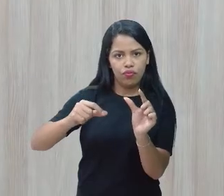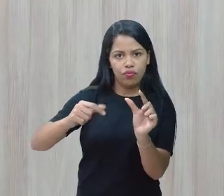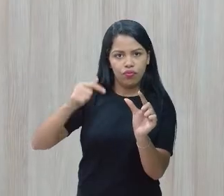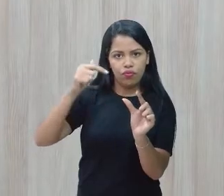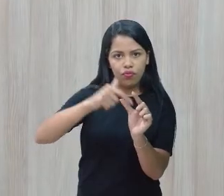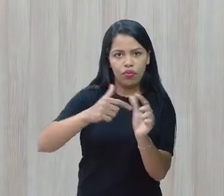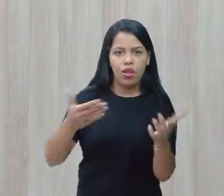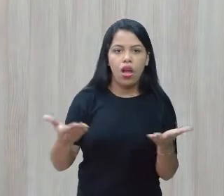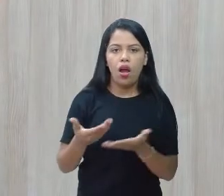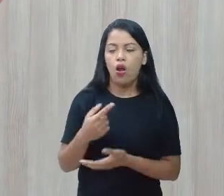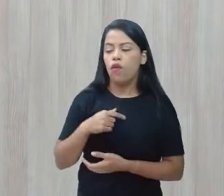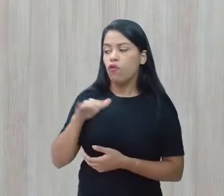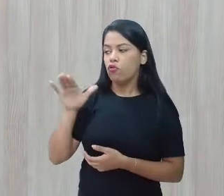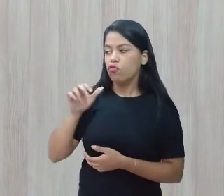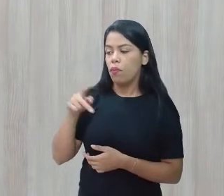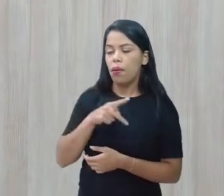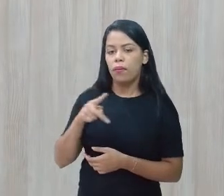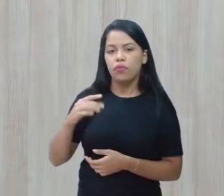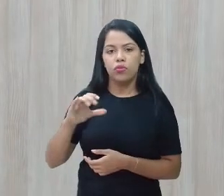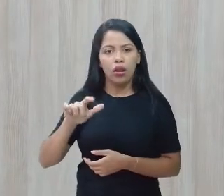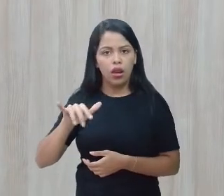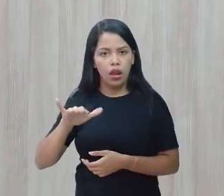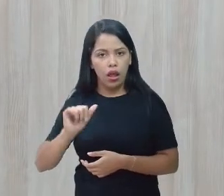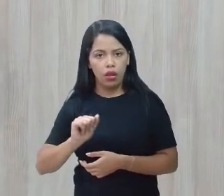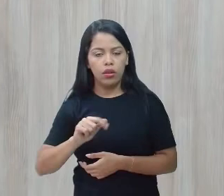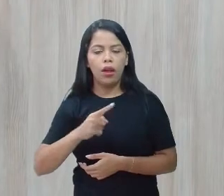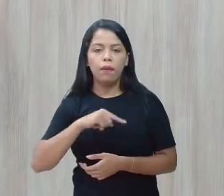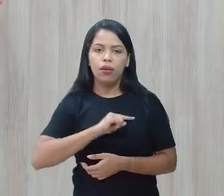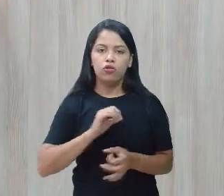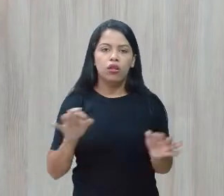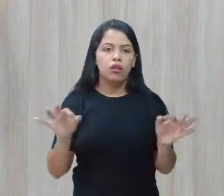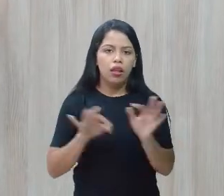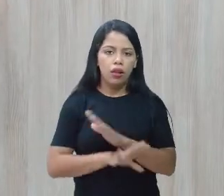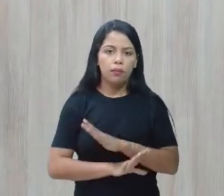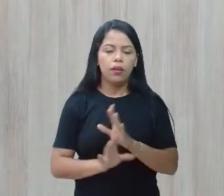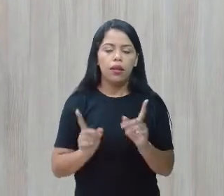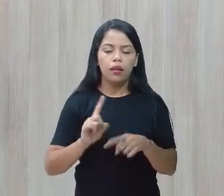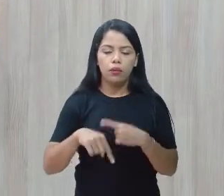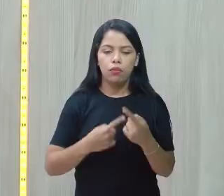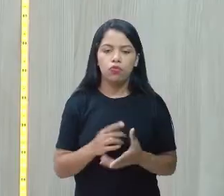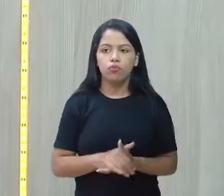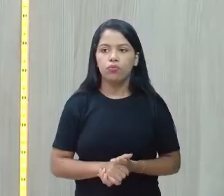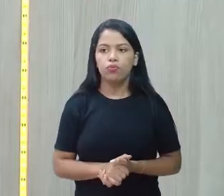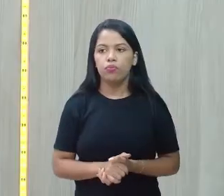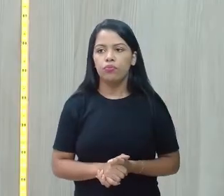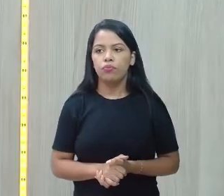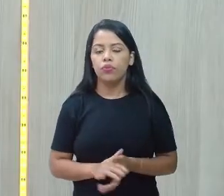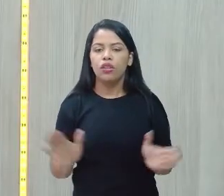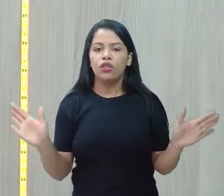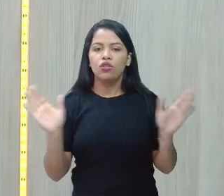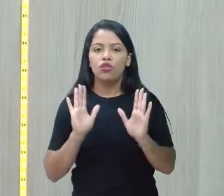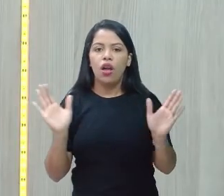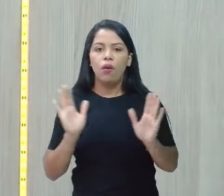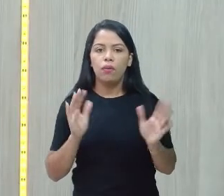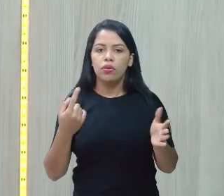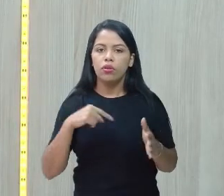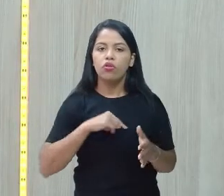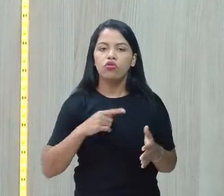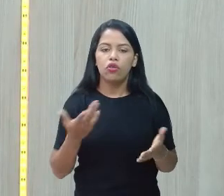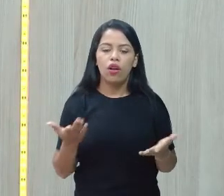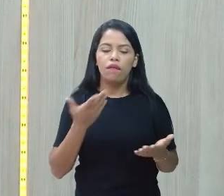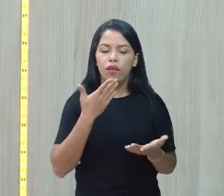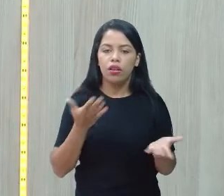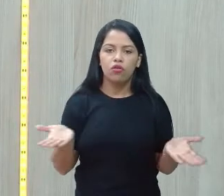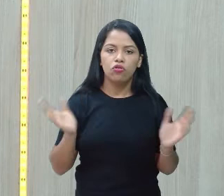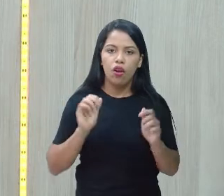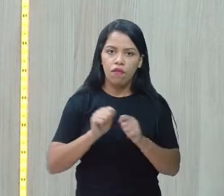professora Cláudia rapidinho para ela se despedir e eu vou voltar também me despedindo de vocês. Tchau, pessoal. Já estou me despedindo